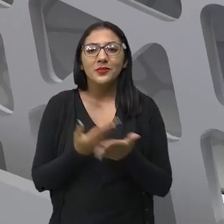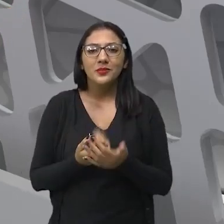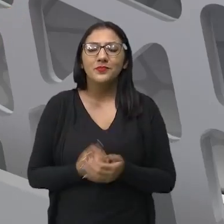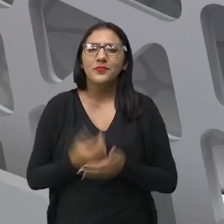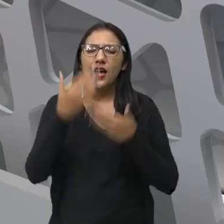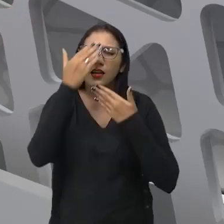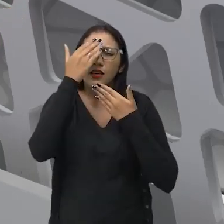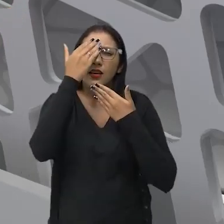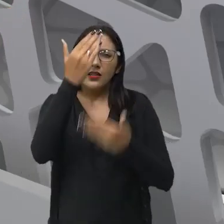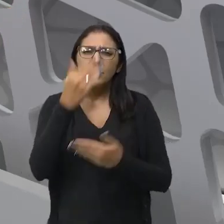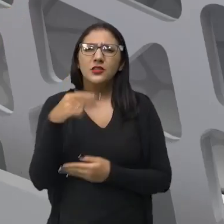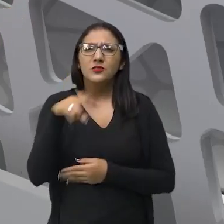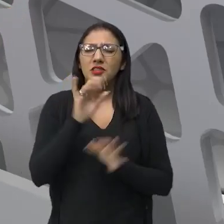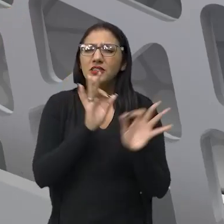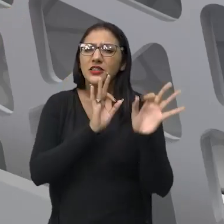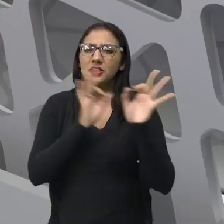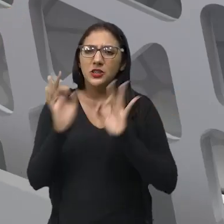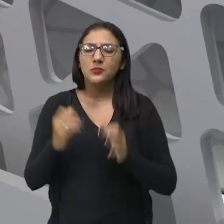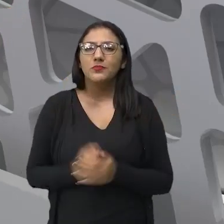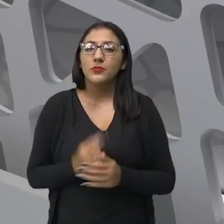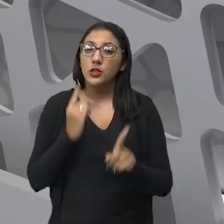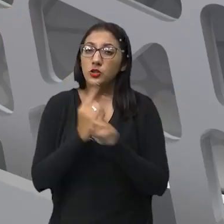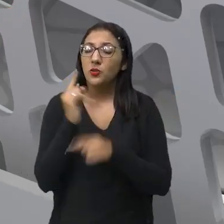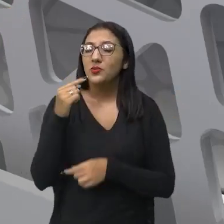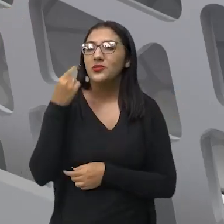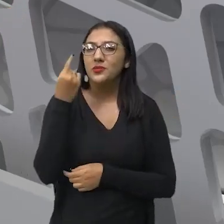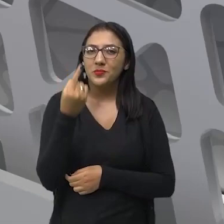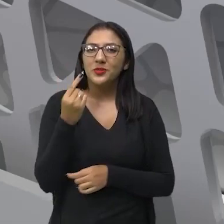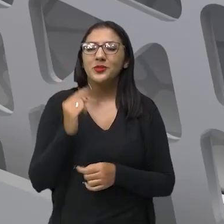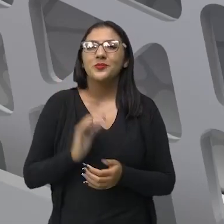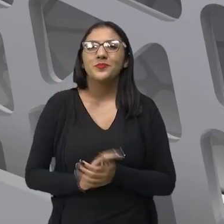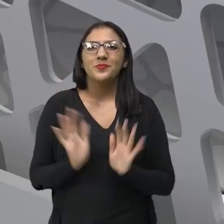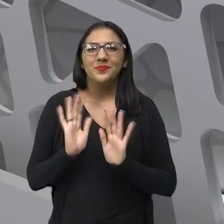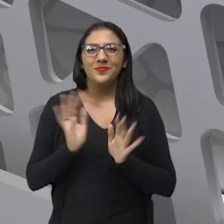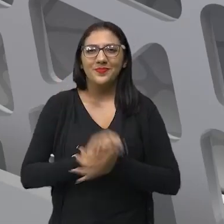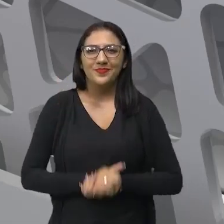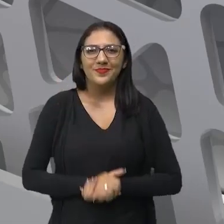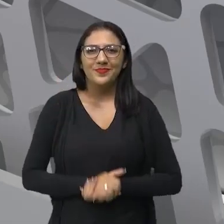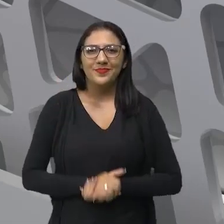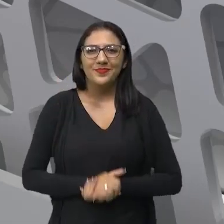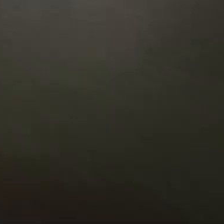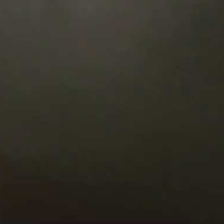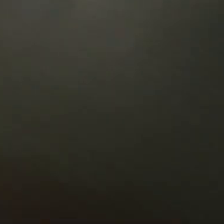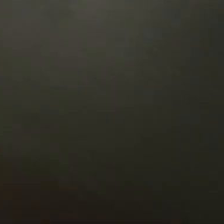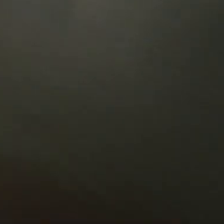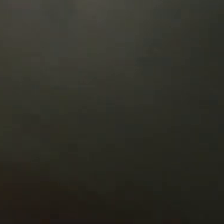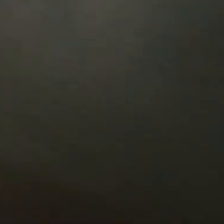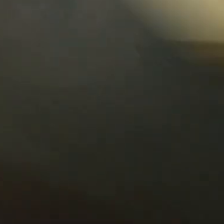aula. Agradeço demais a sua atenção. A gente se encontra, então, numa próxima oportunidade. Até mais.